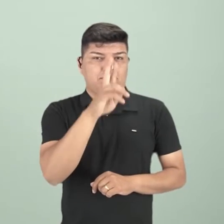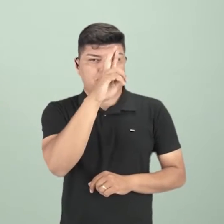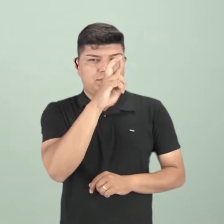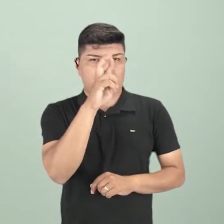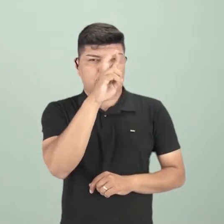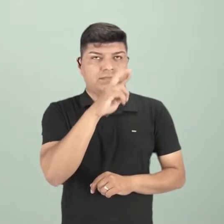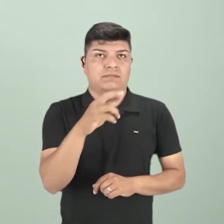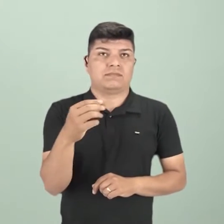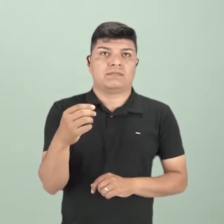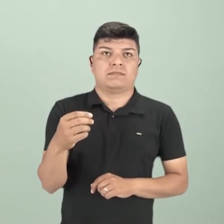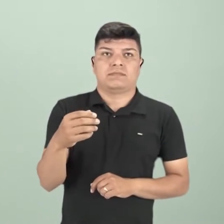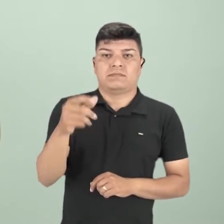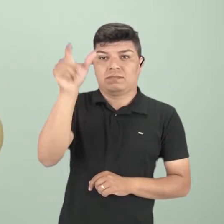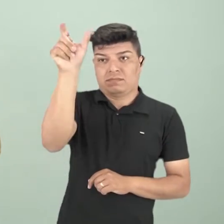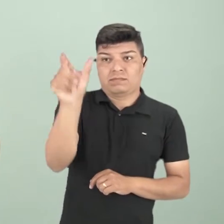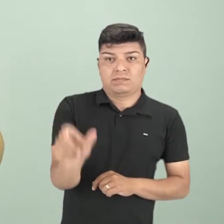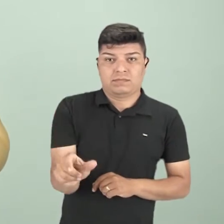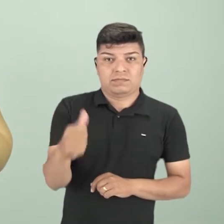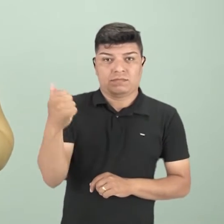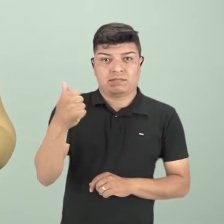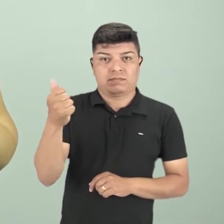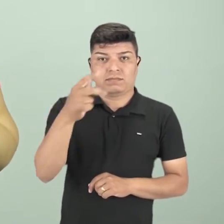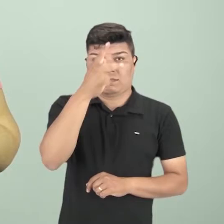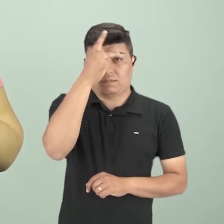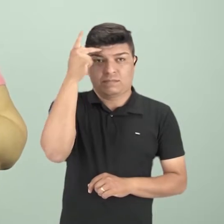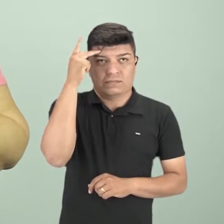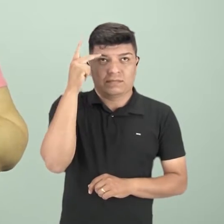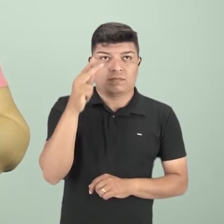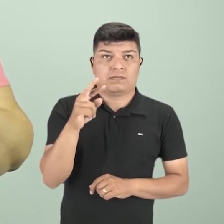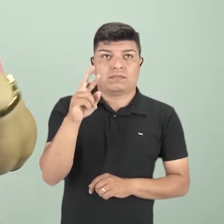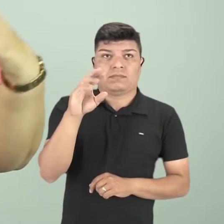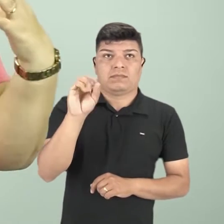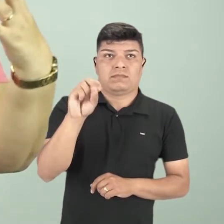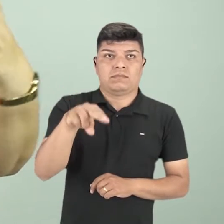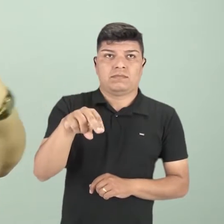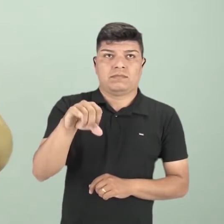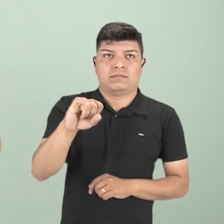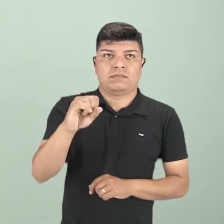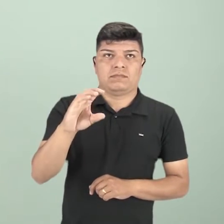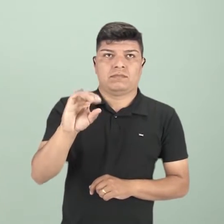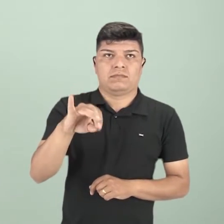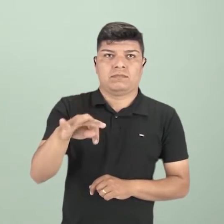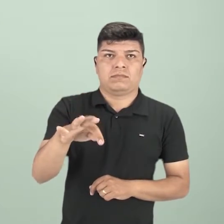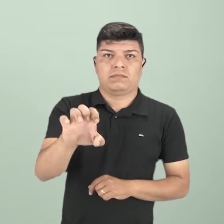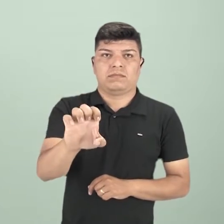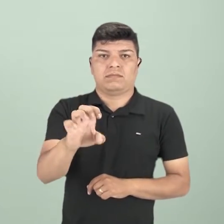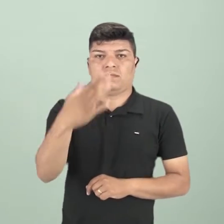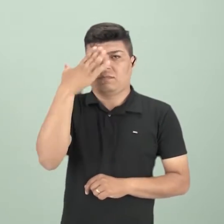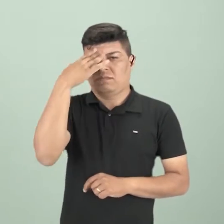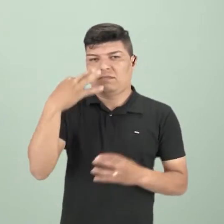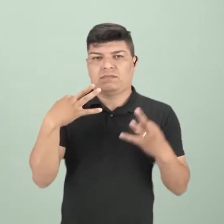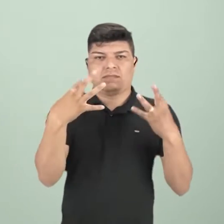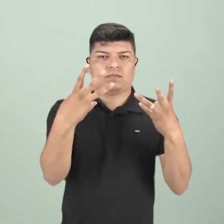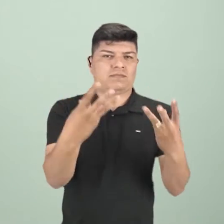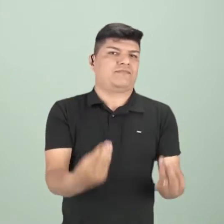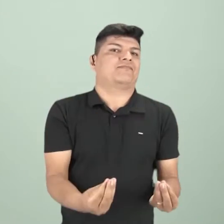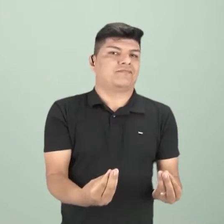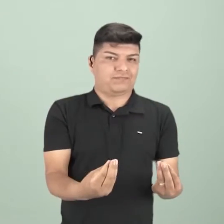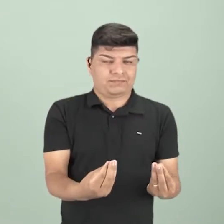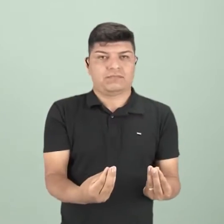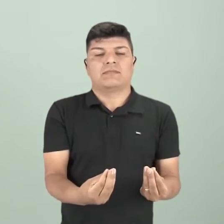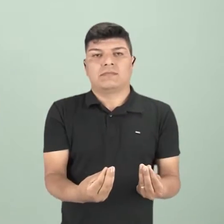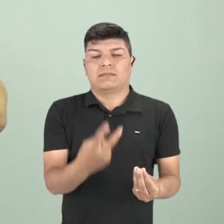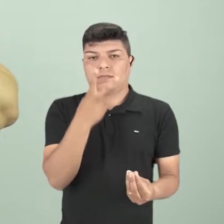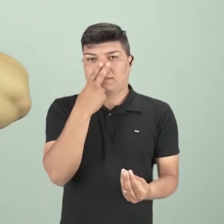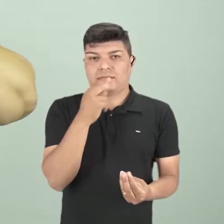observador. Personagem é o de primeira pessoa e onisciente é o que sabe tudo, tá? E que está ali como